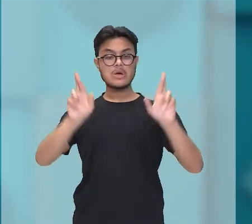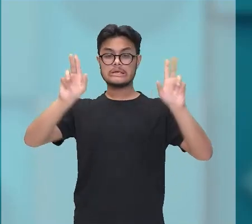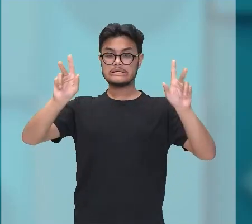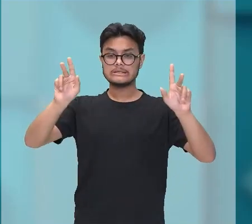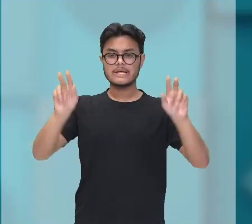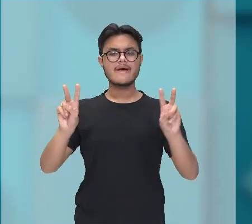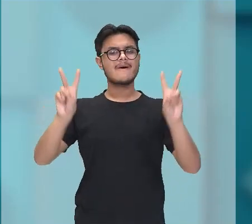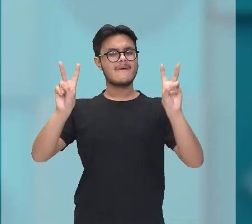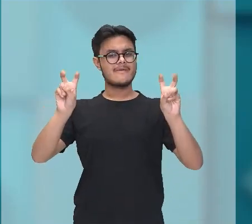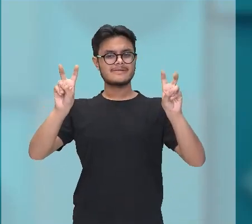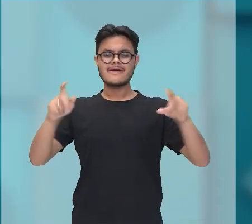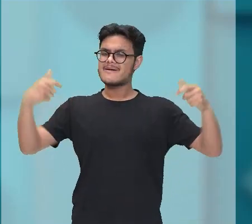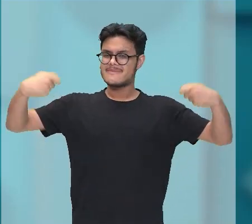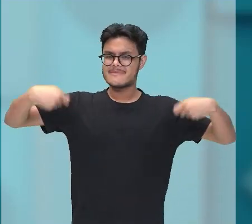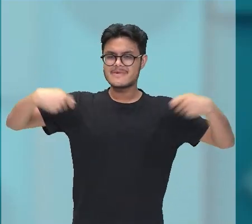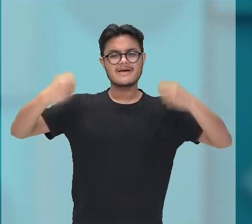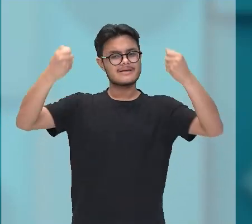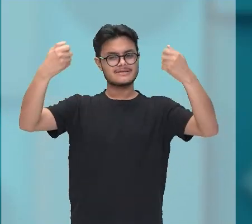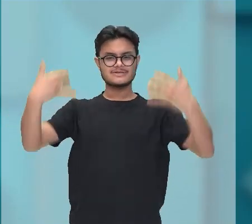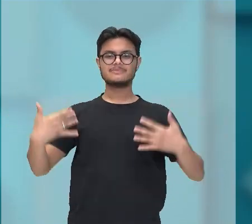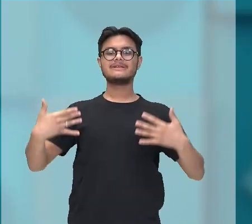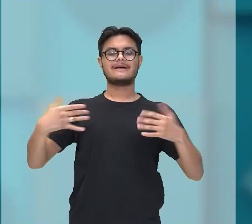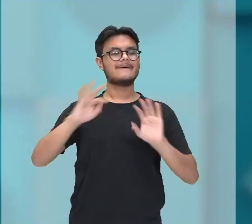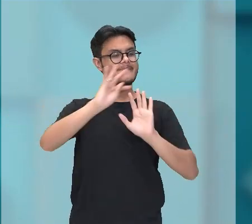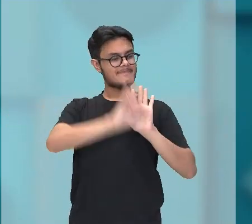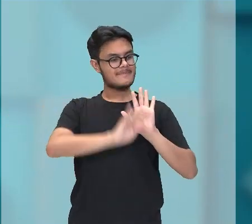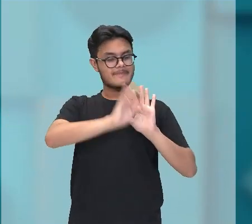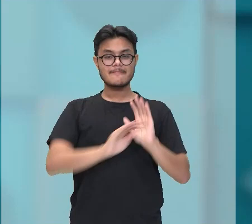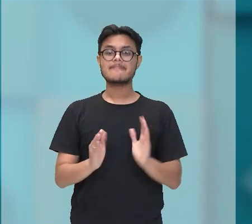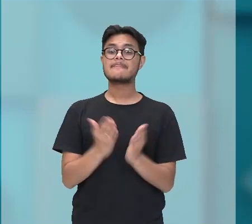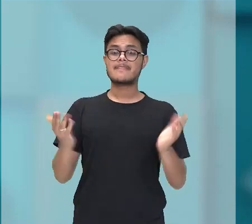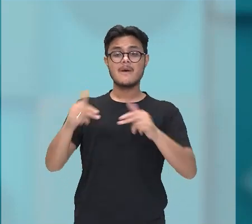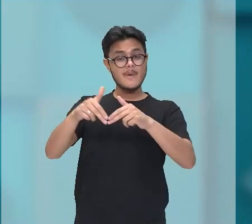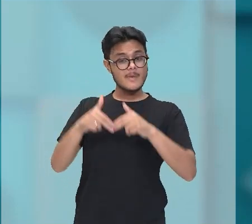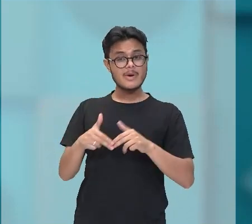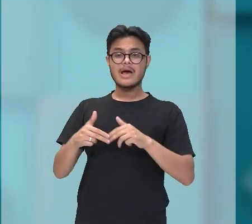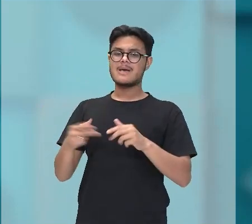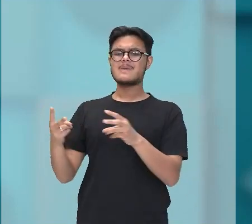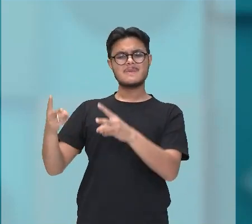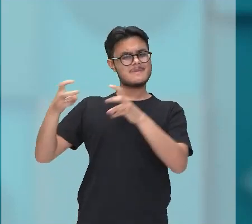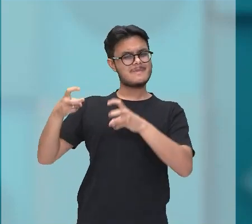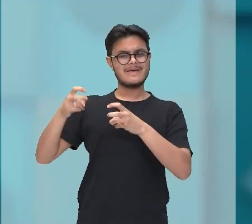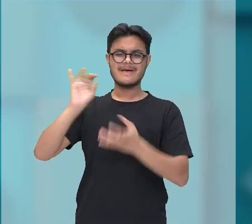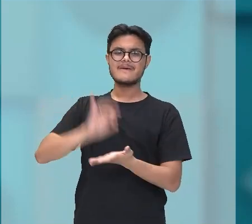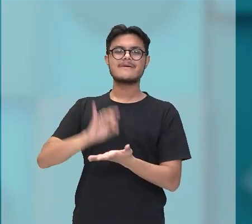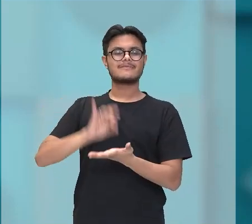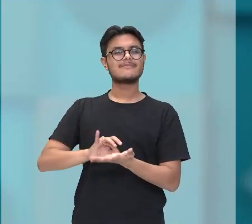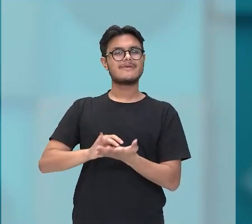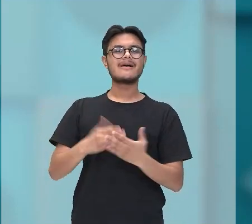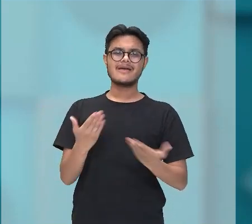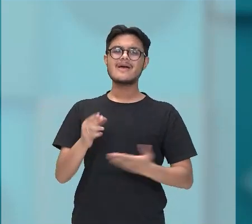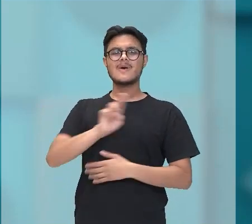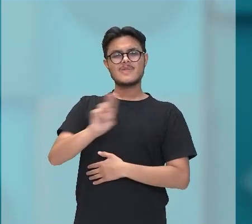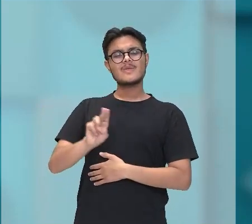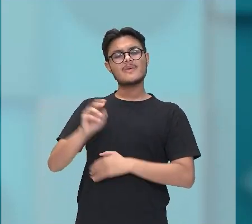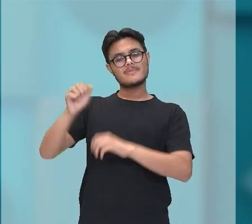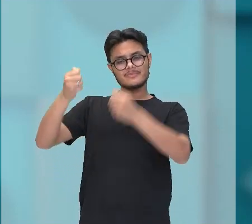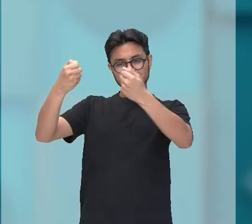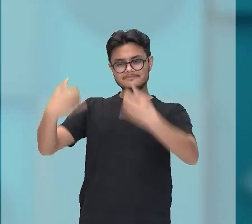que eu preciso falar no meu texto? É isso, então, que nós observamos quando estamos tratando com